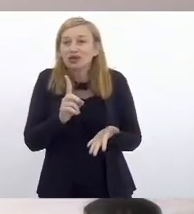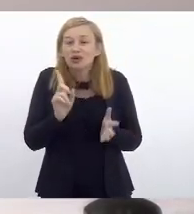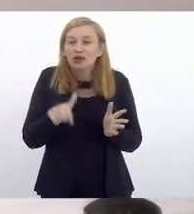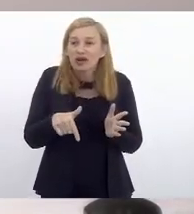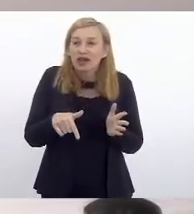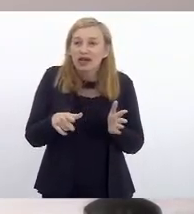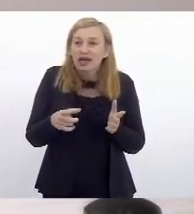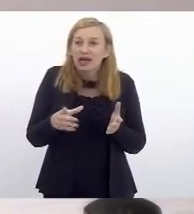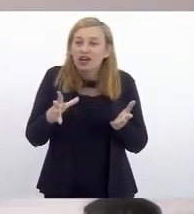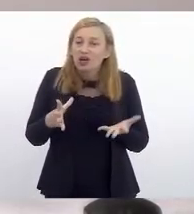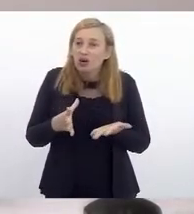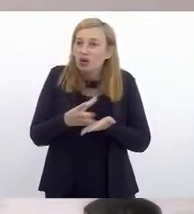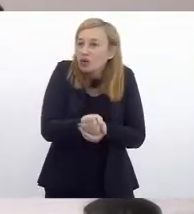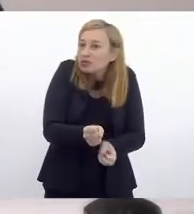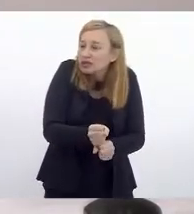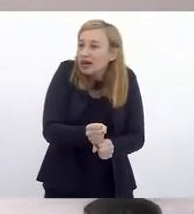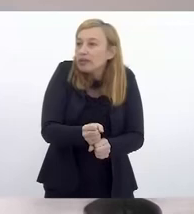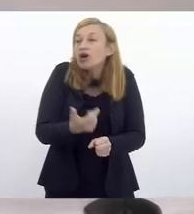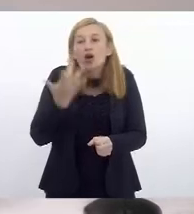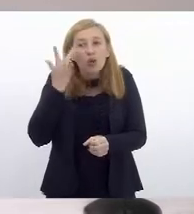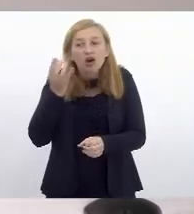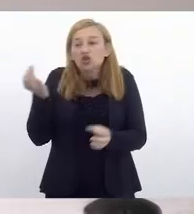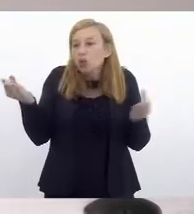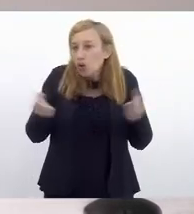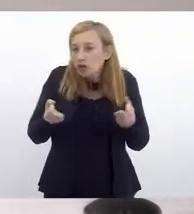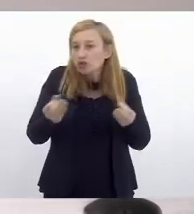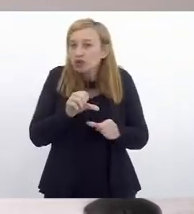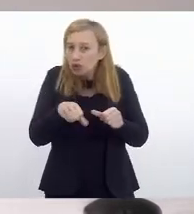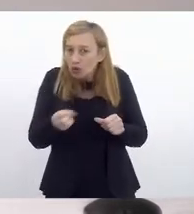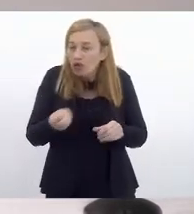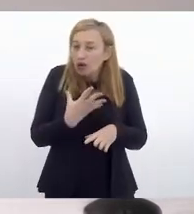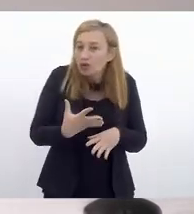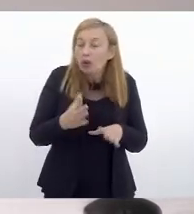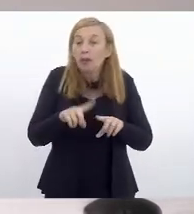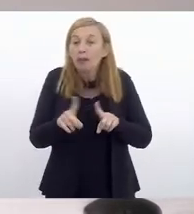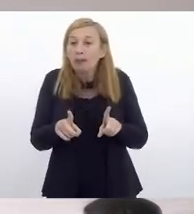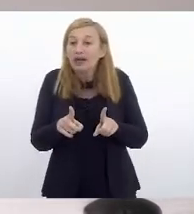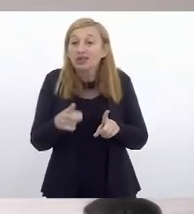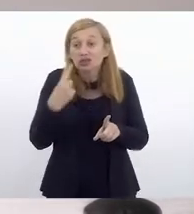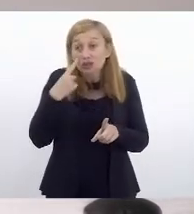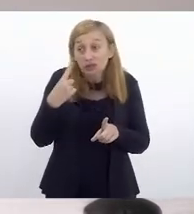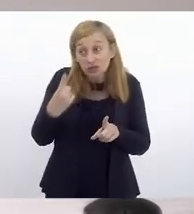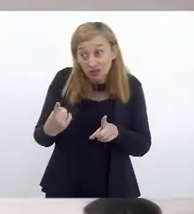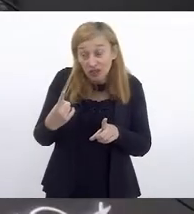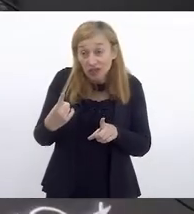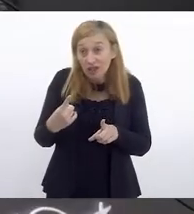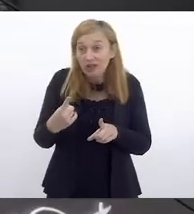critério contábil. Eu acho ótimo, é um critério inovador. Mas nós vamos ter que vencer